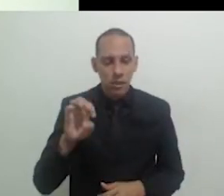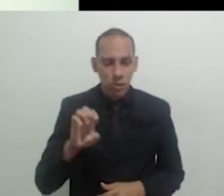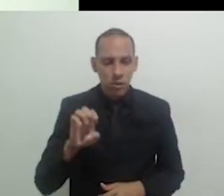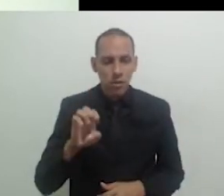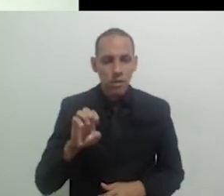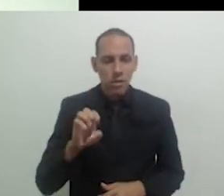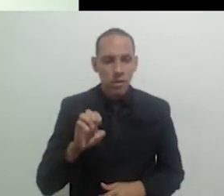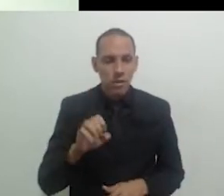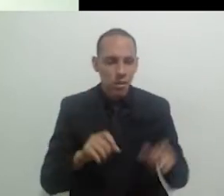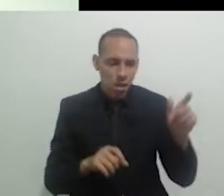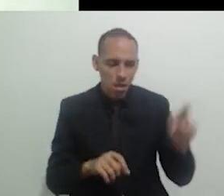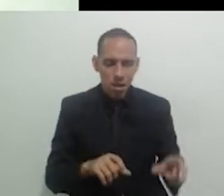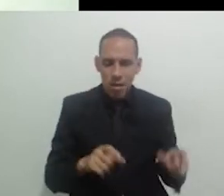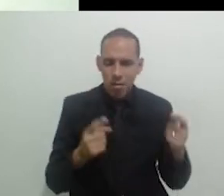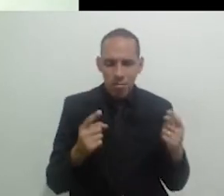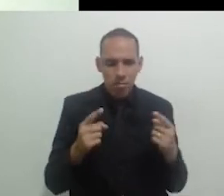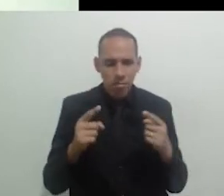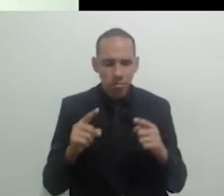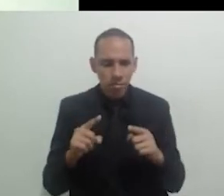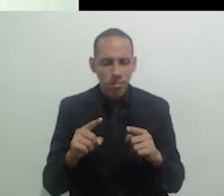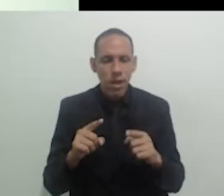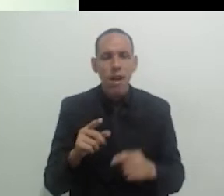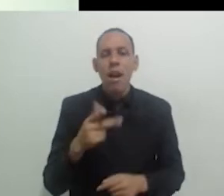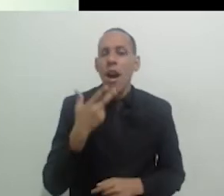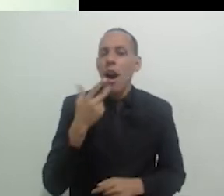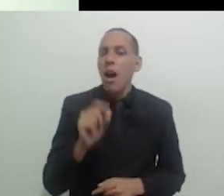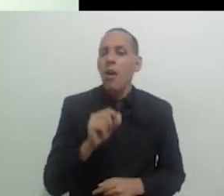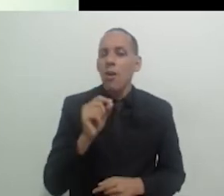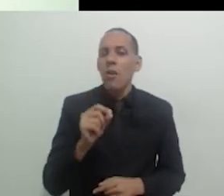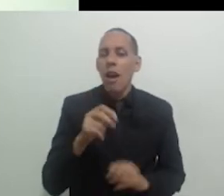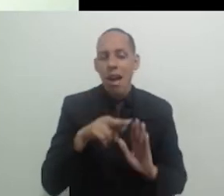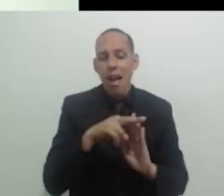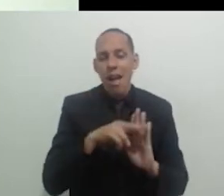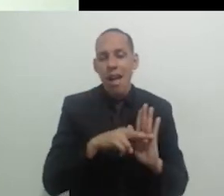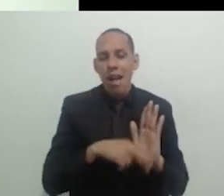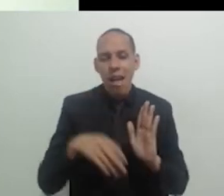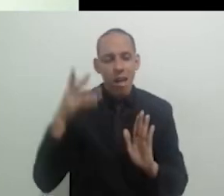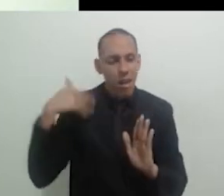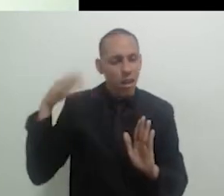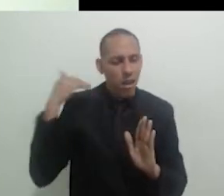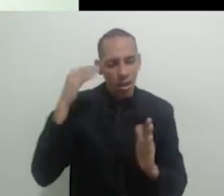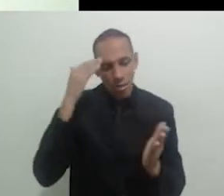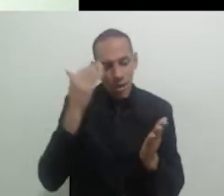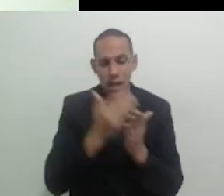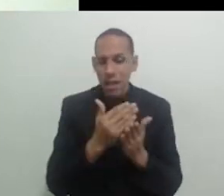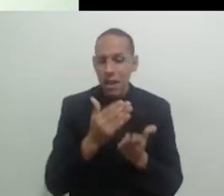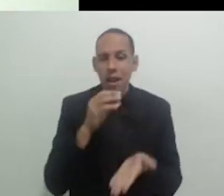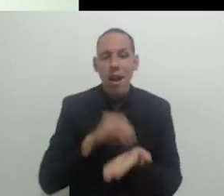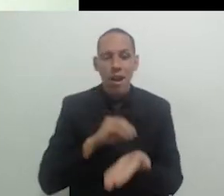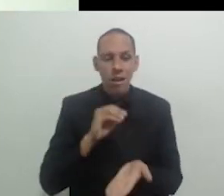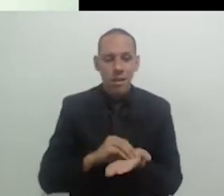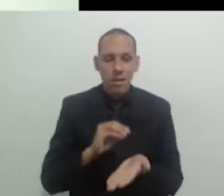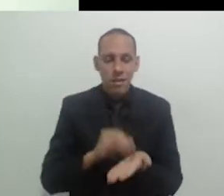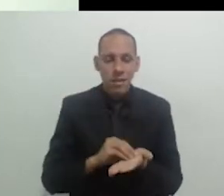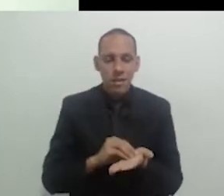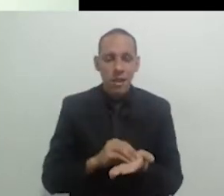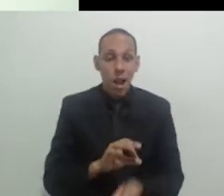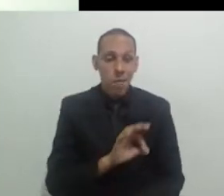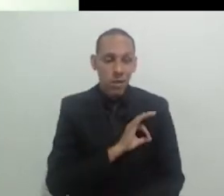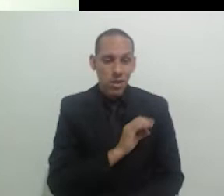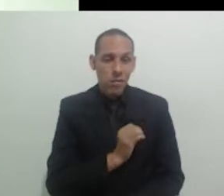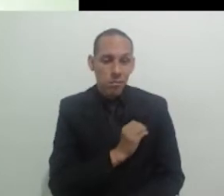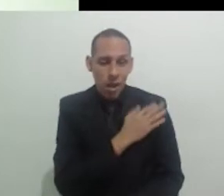não ter sido observada a regra da antiguidade, e que policiais militares